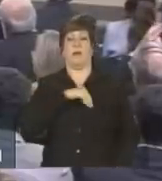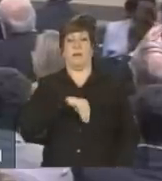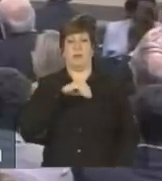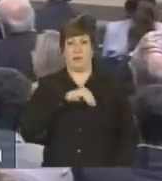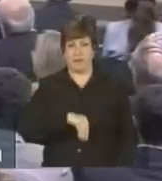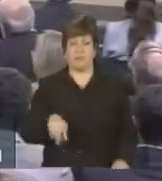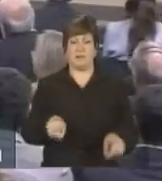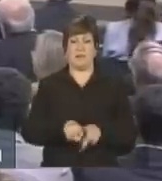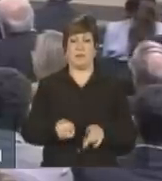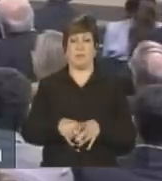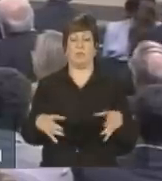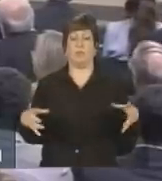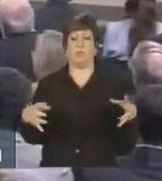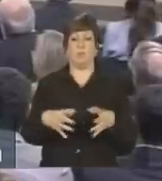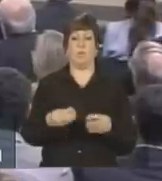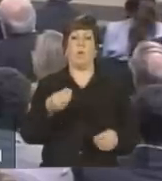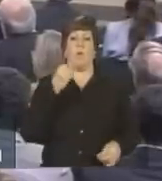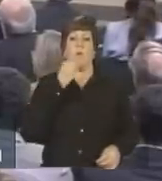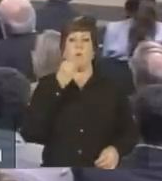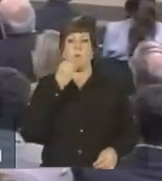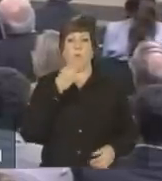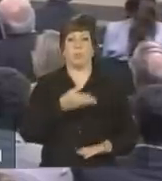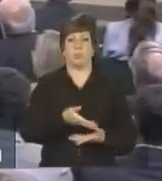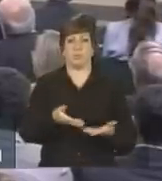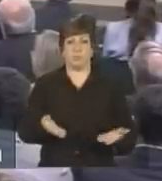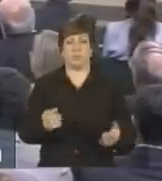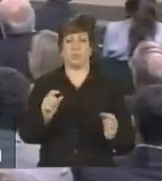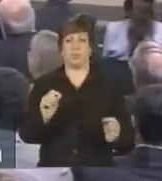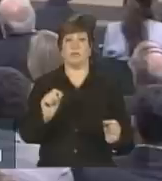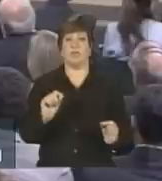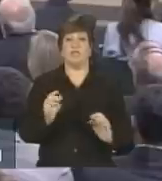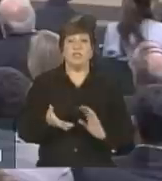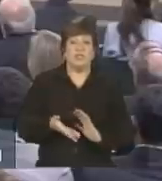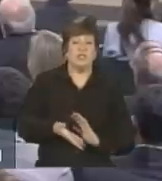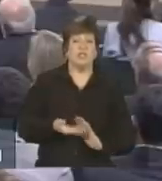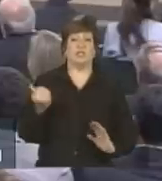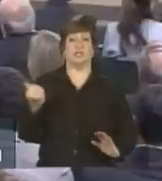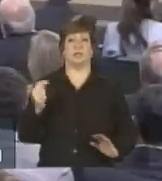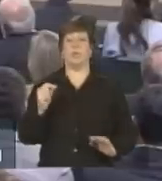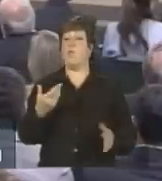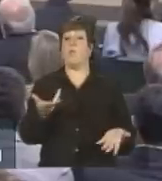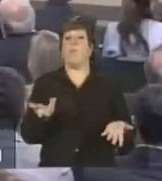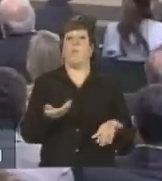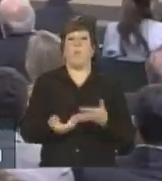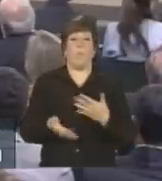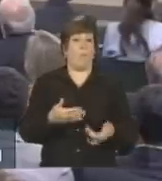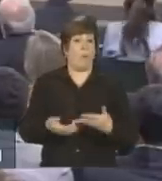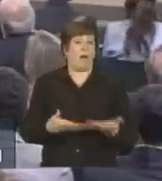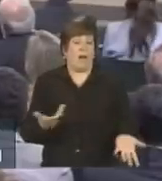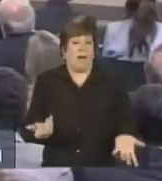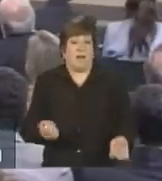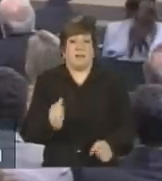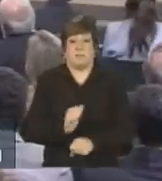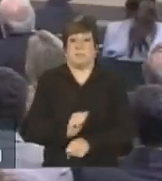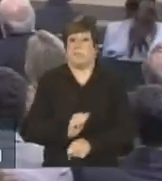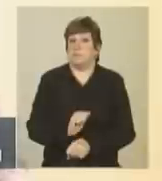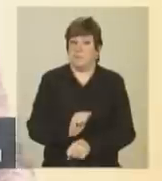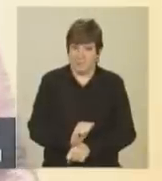e um conjunto de oportunidades que tira qualquer